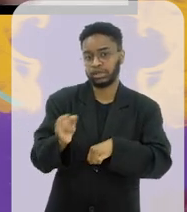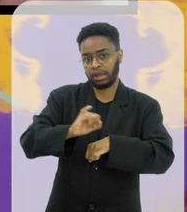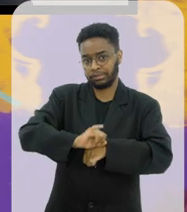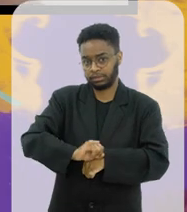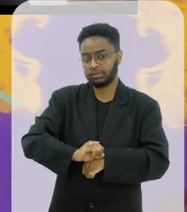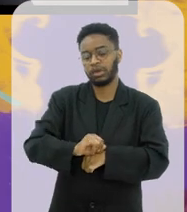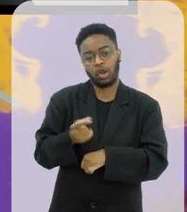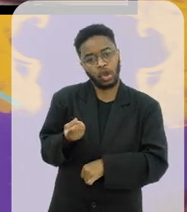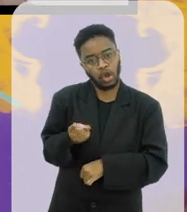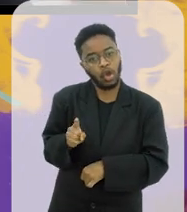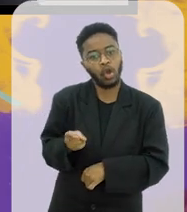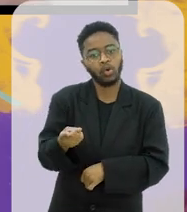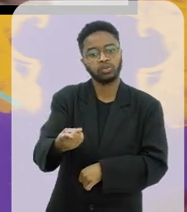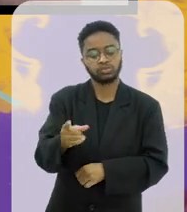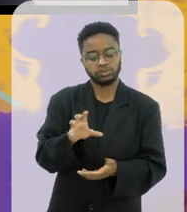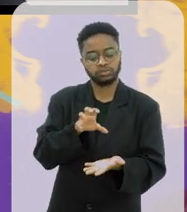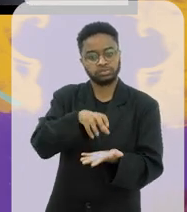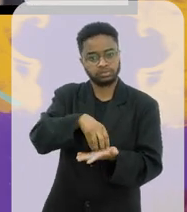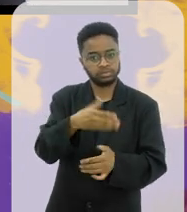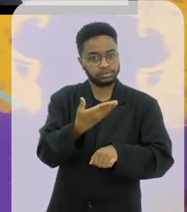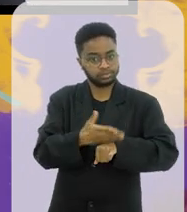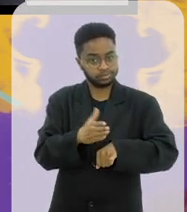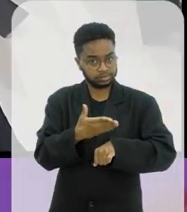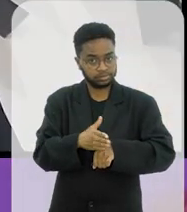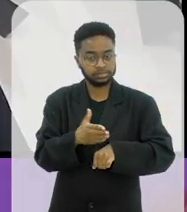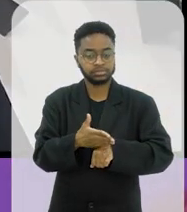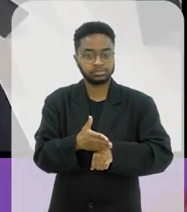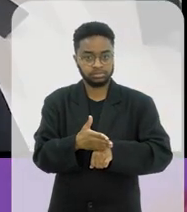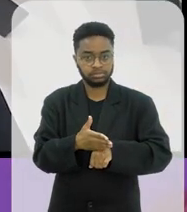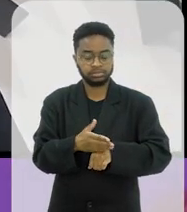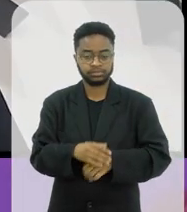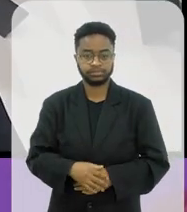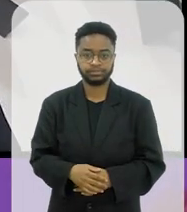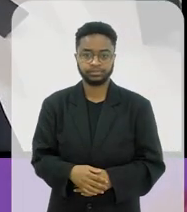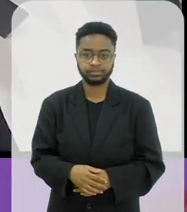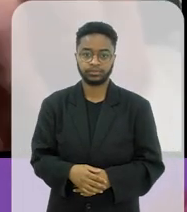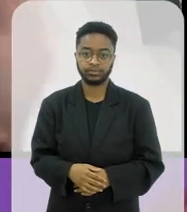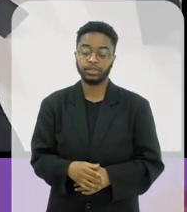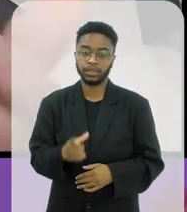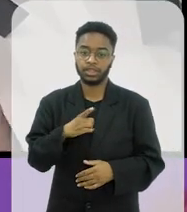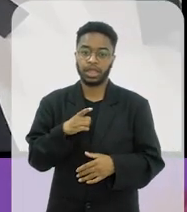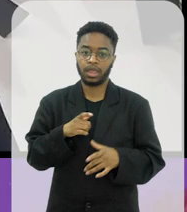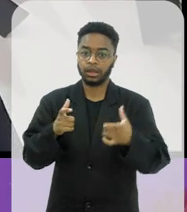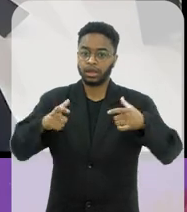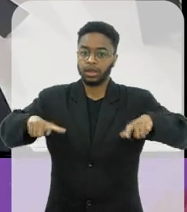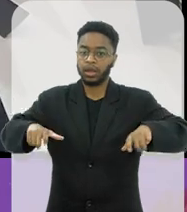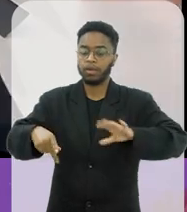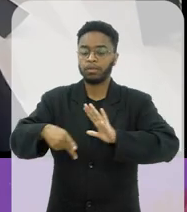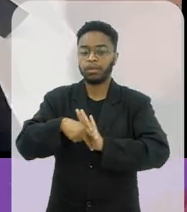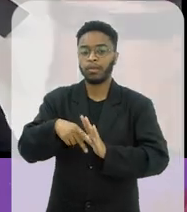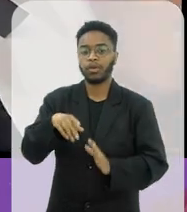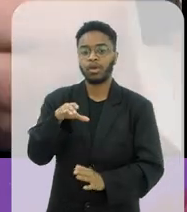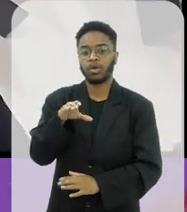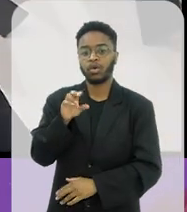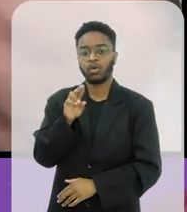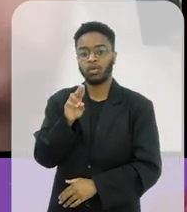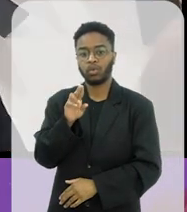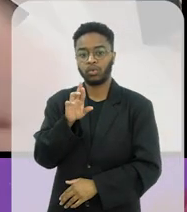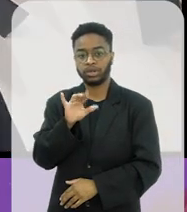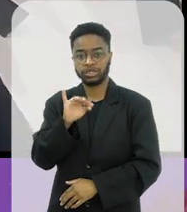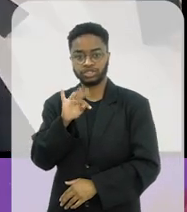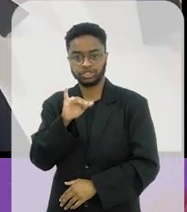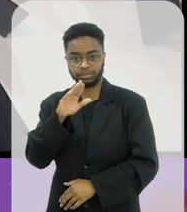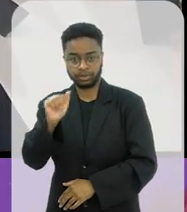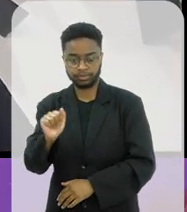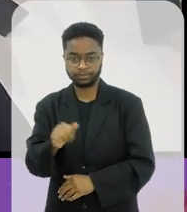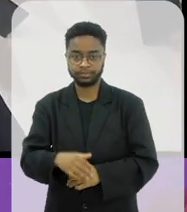da capital, do centro de treinamentos do Coxa, lá no Alto da Glória, né? O campo do Curitiba, antigo Belfort Duarte, que a gente